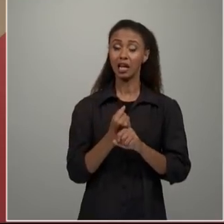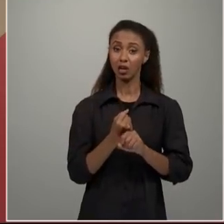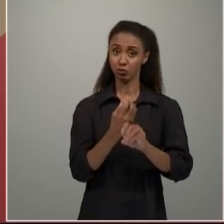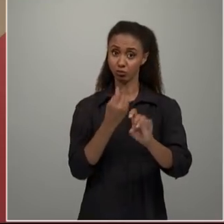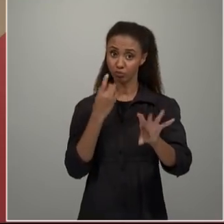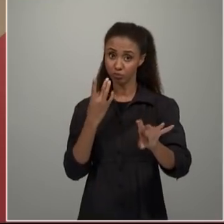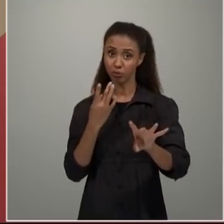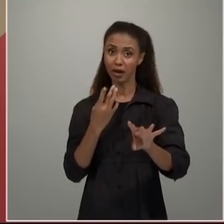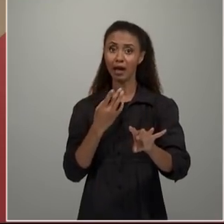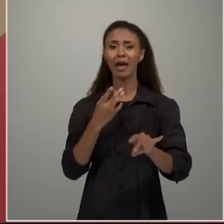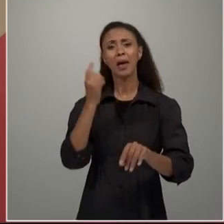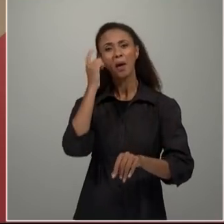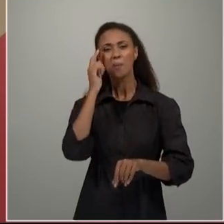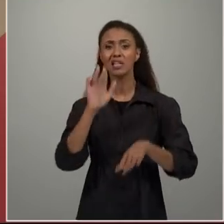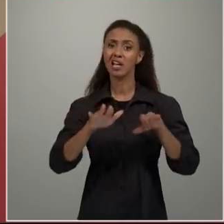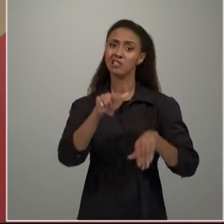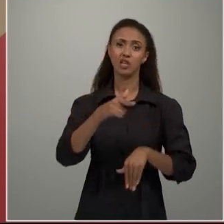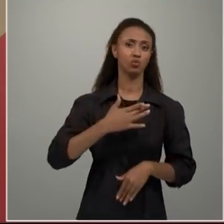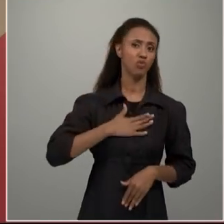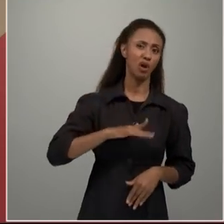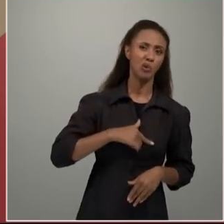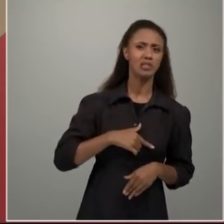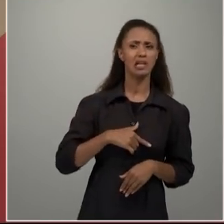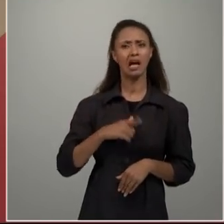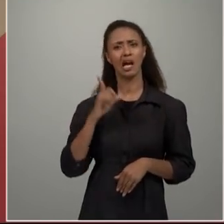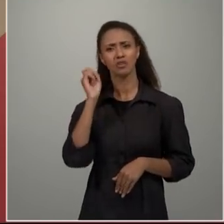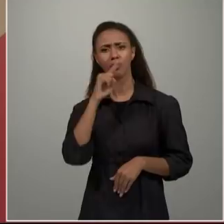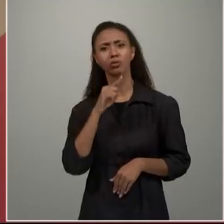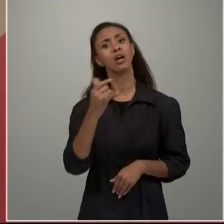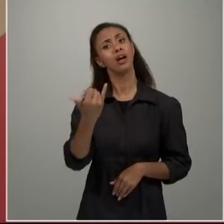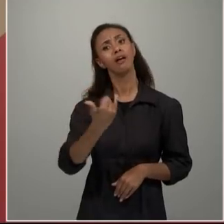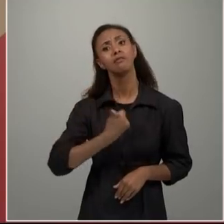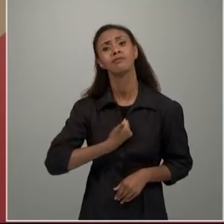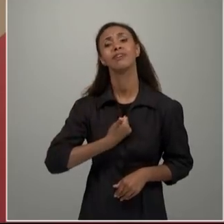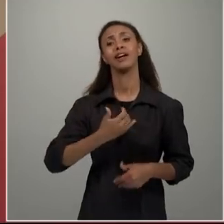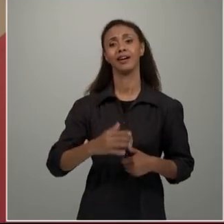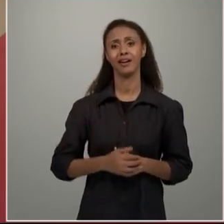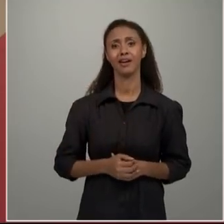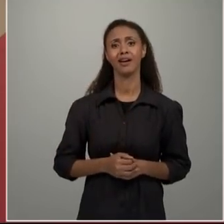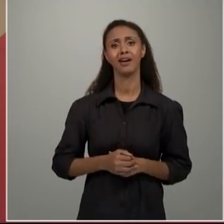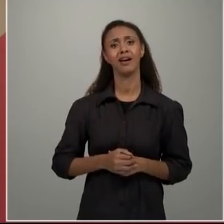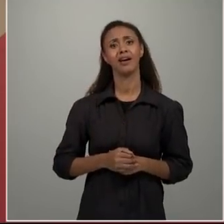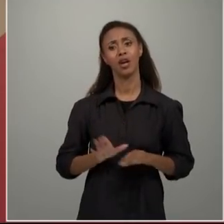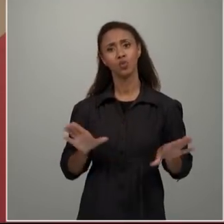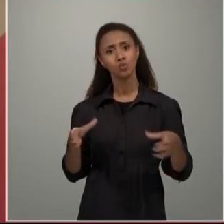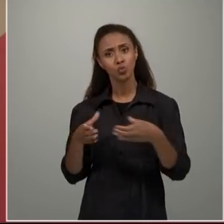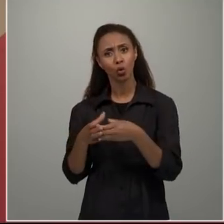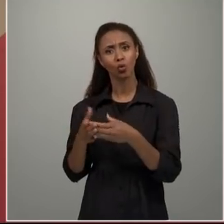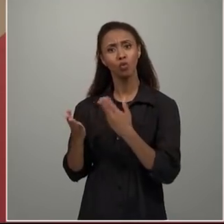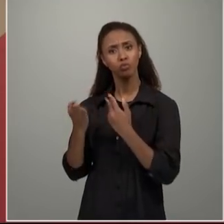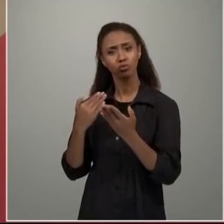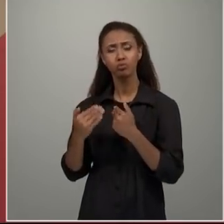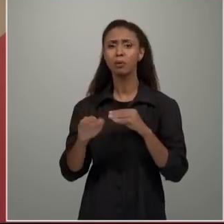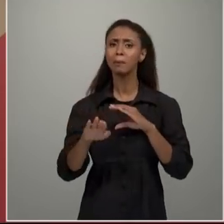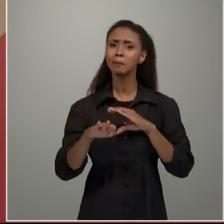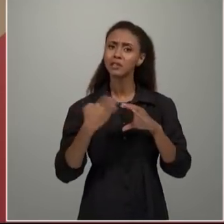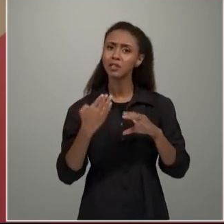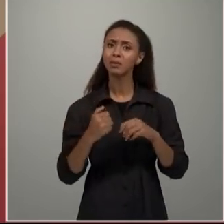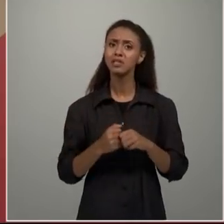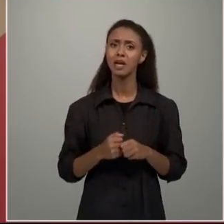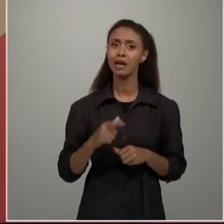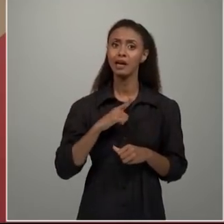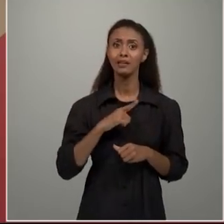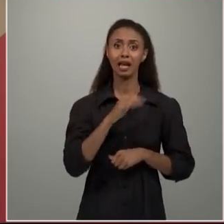que você não vai gostar tem coisas que você vai ter fala com a gente entra no fórum mandar mensagem eu tenho um monte de